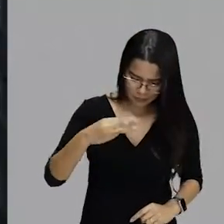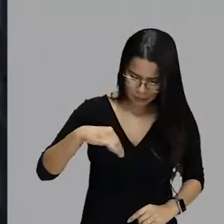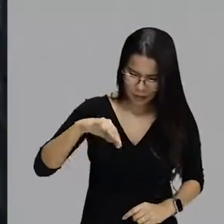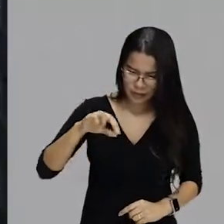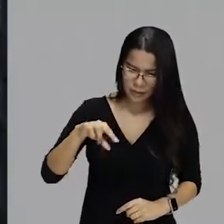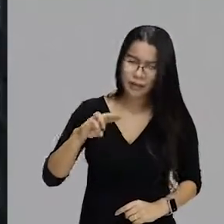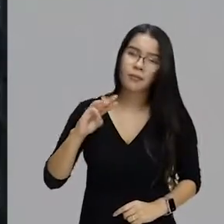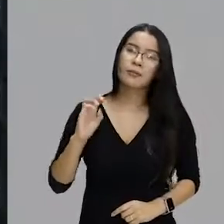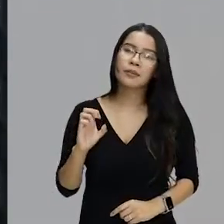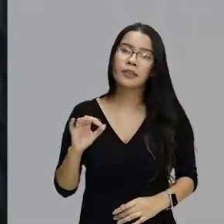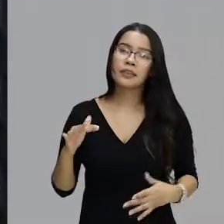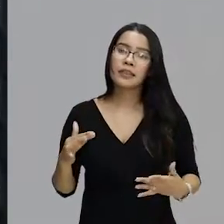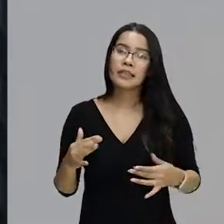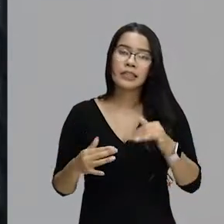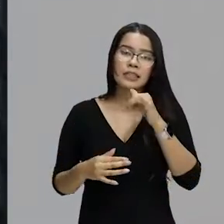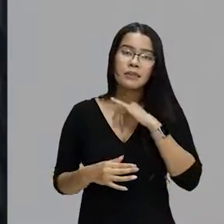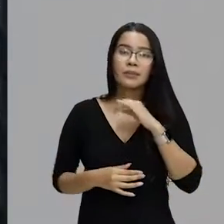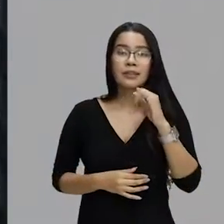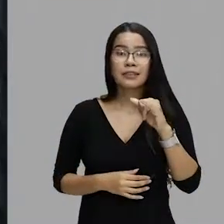Unidos, a CIA,